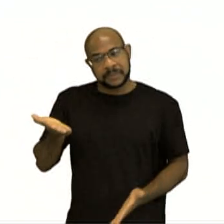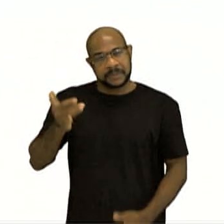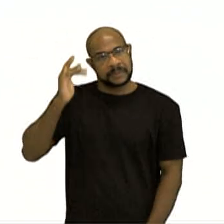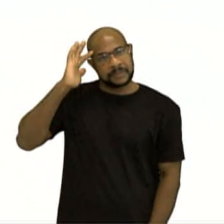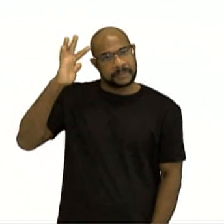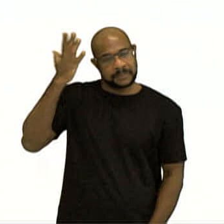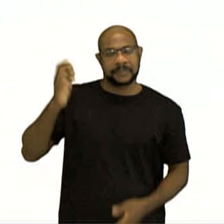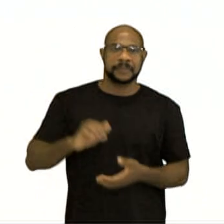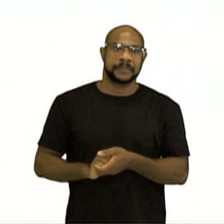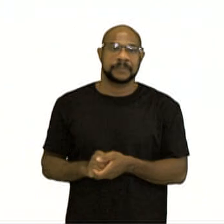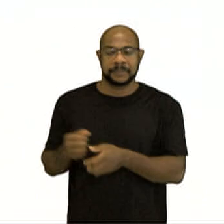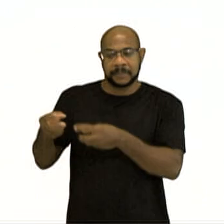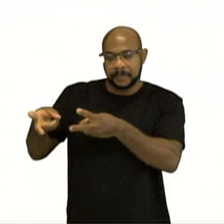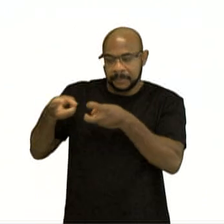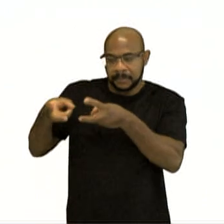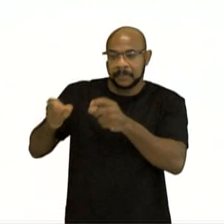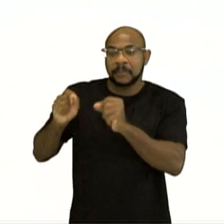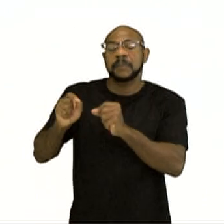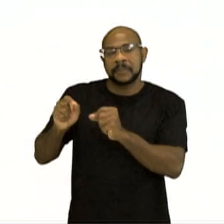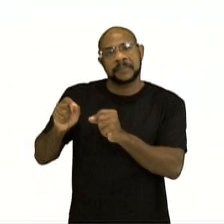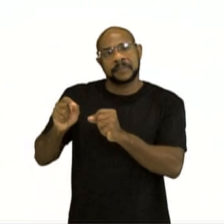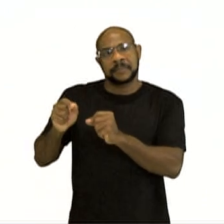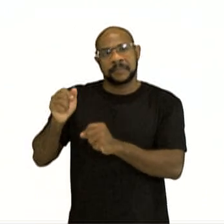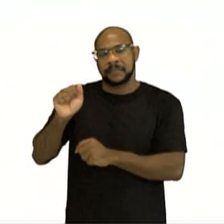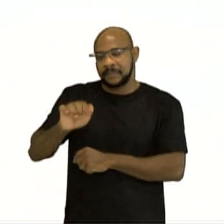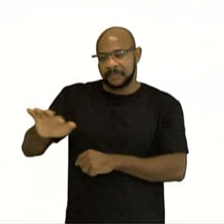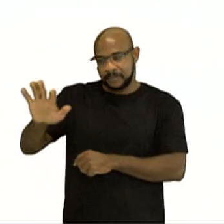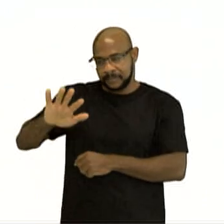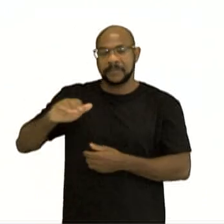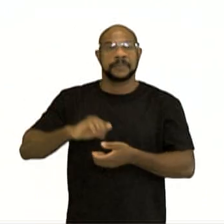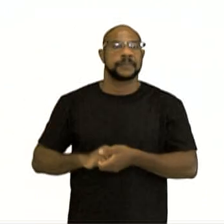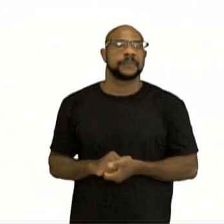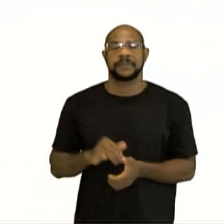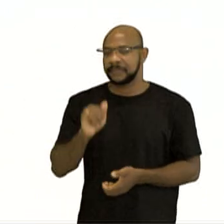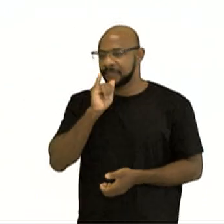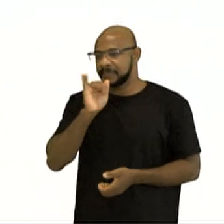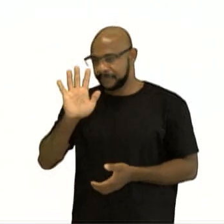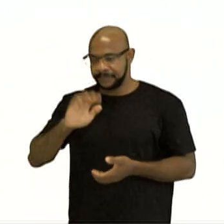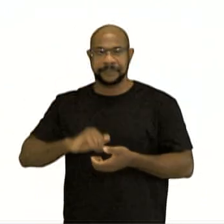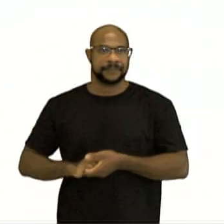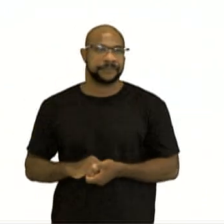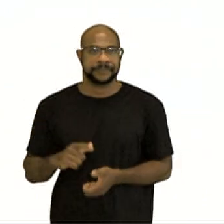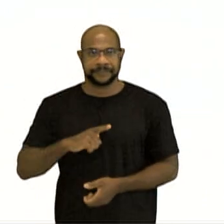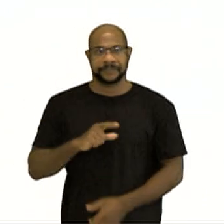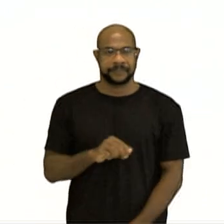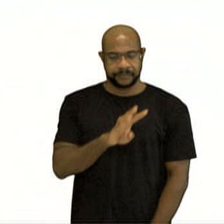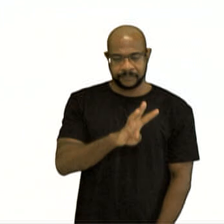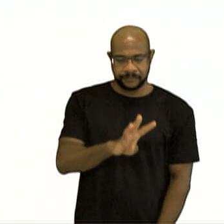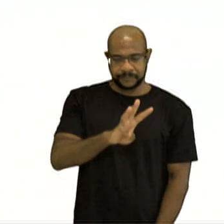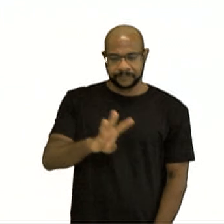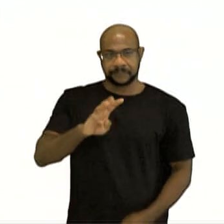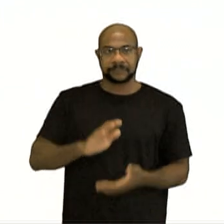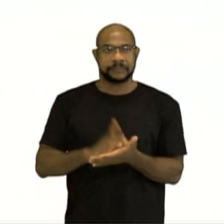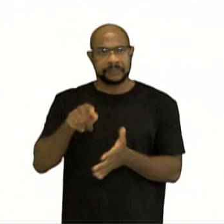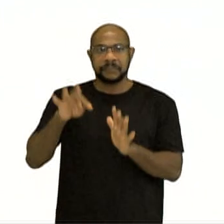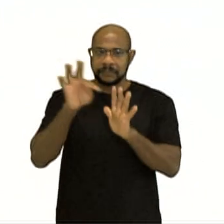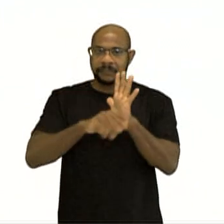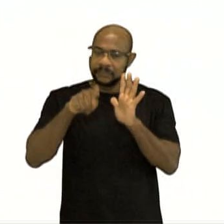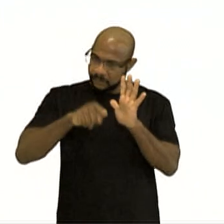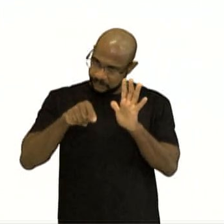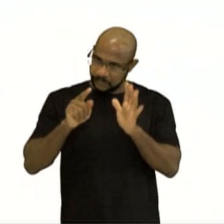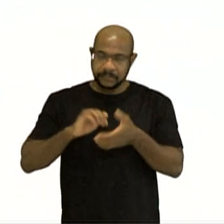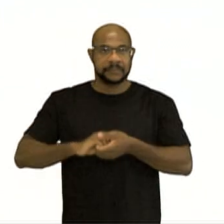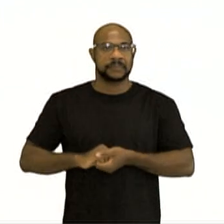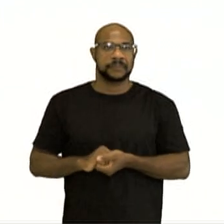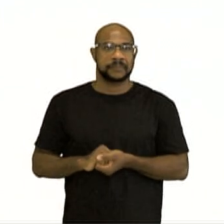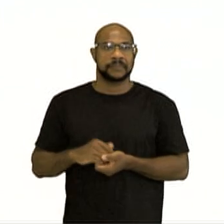explora bem a imagem, ok? Por exemplo, então eu tenho aqui um site, é um texto? Sim, tudo